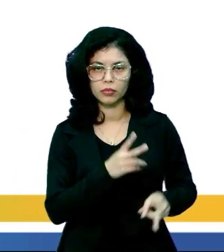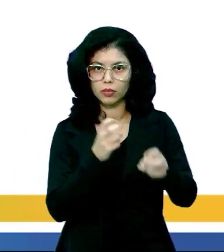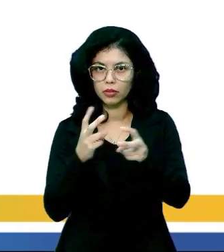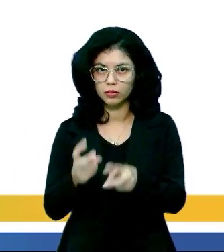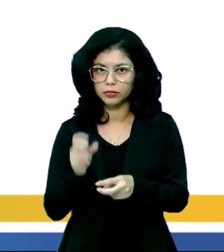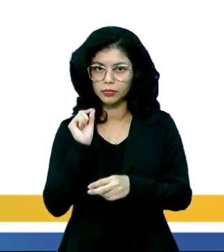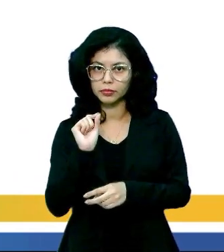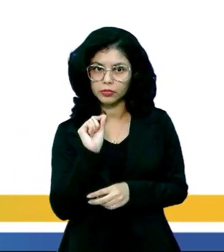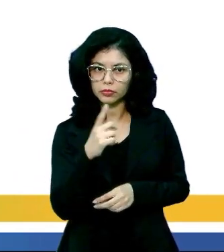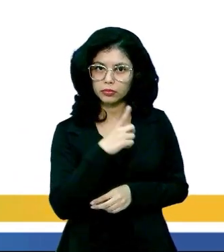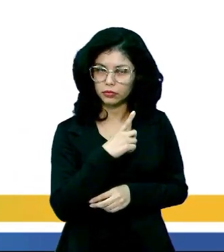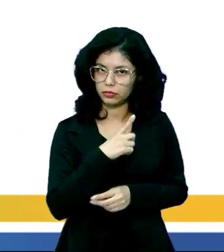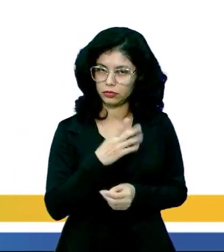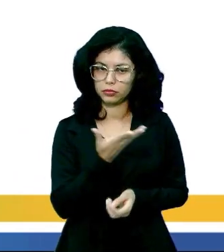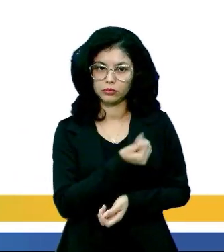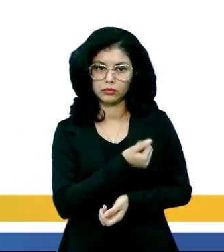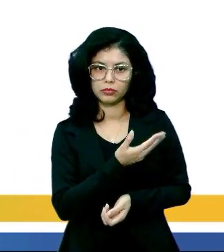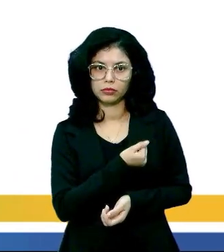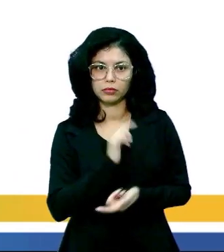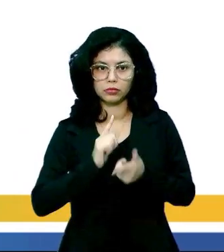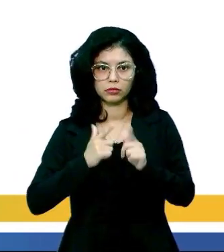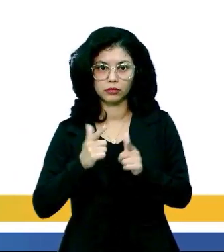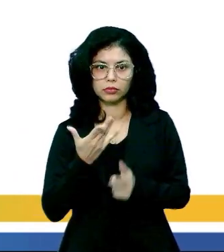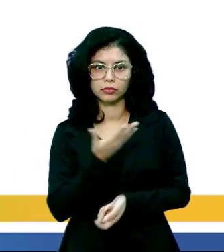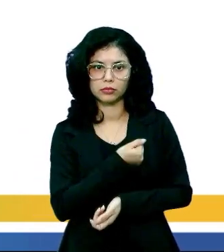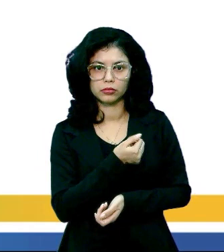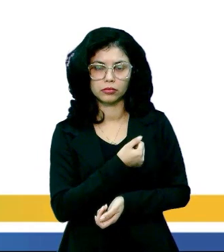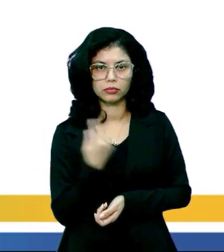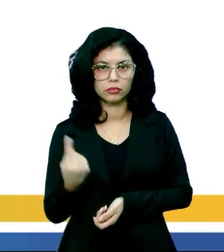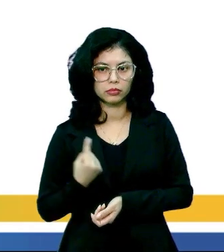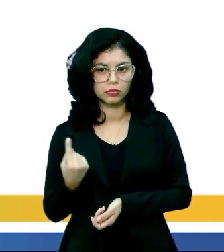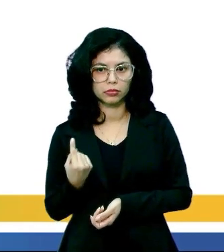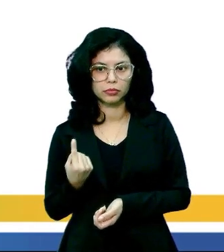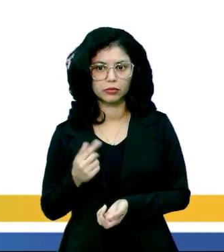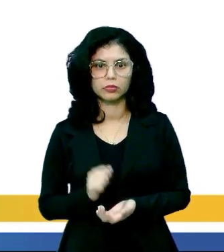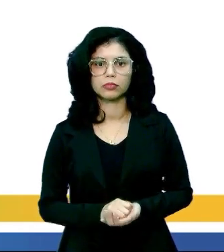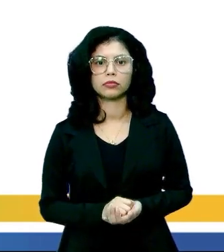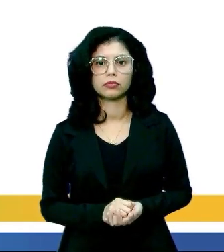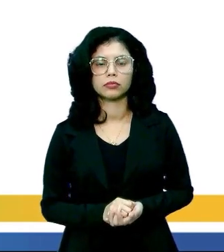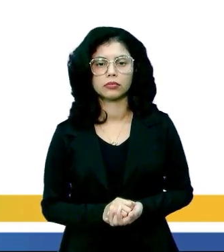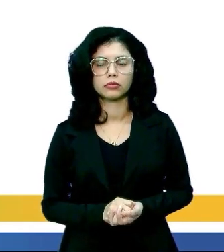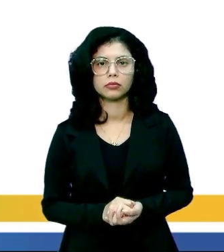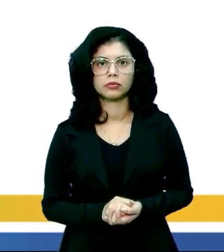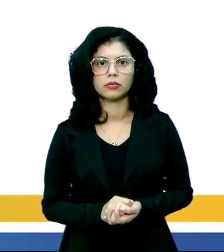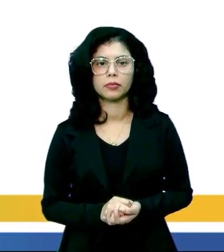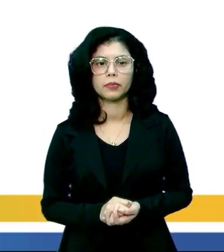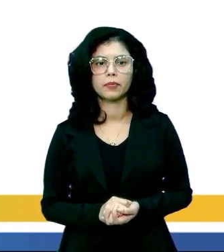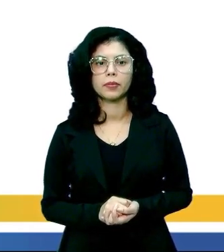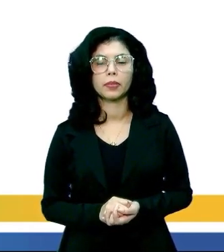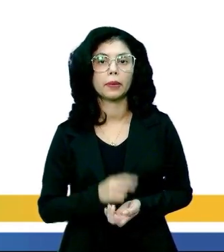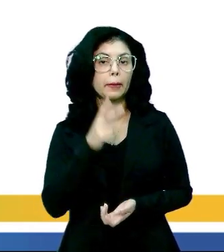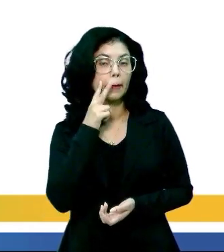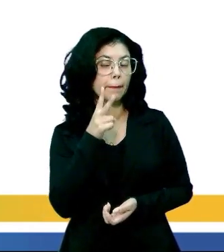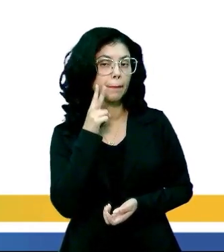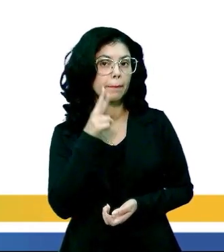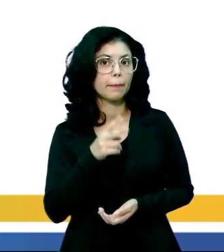Observe que nós temos aí números com letras e números individual. Então vamos lá.